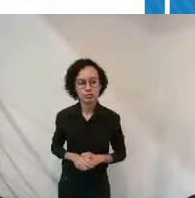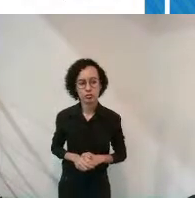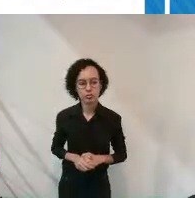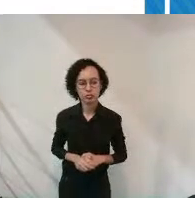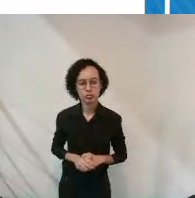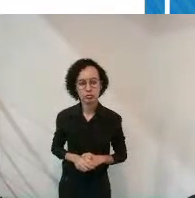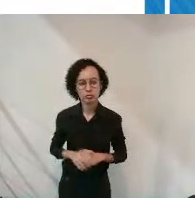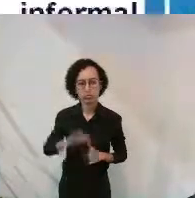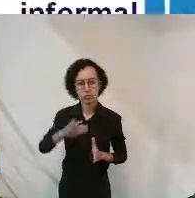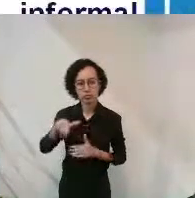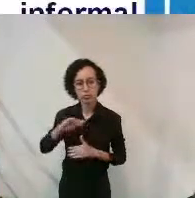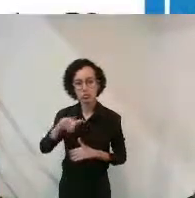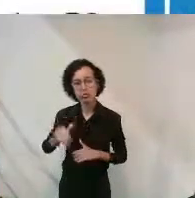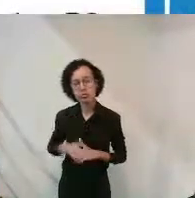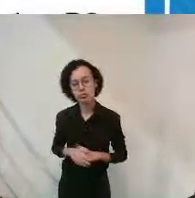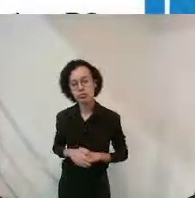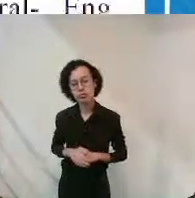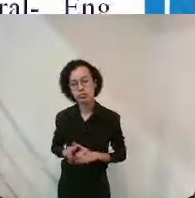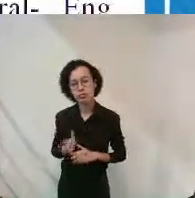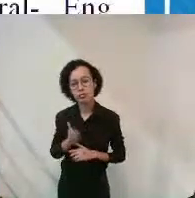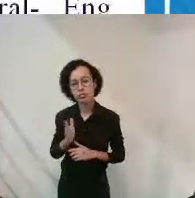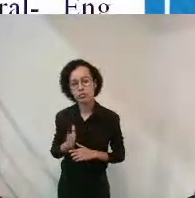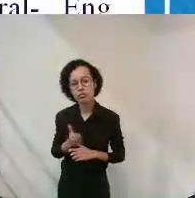eu vou passar aqui